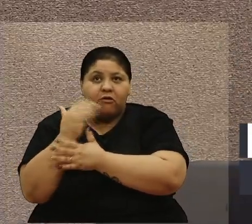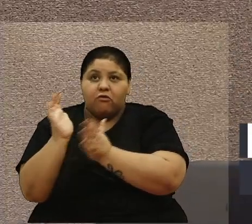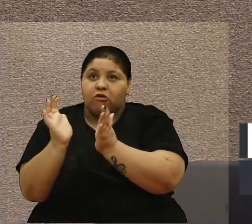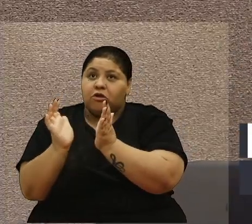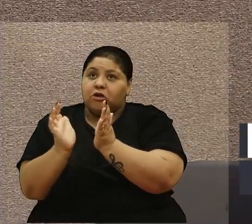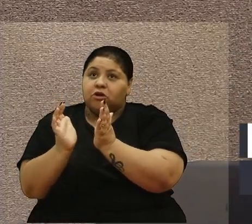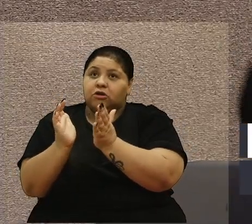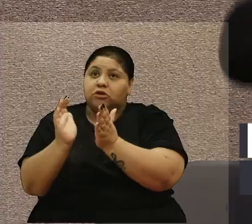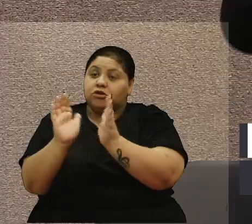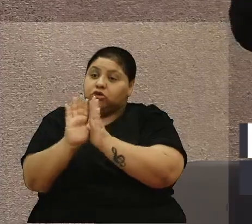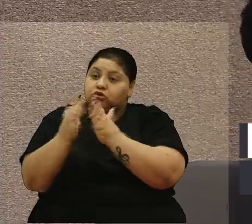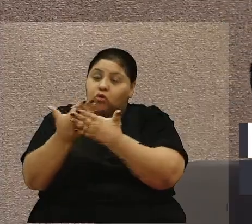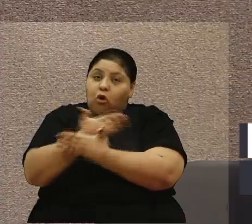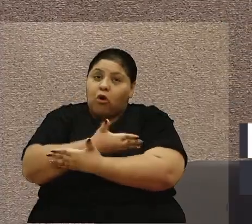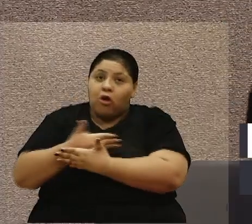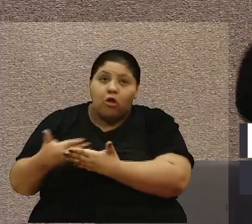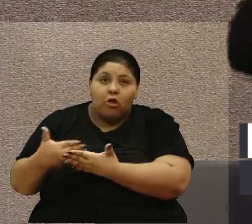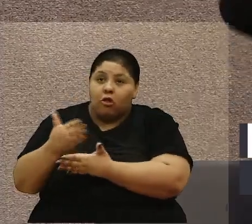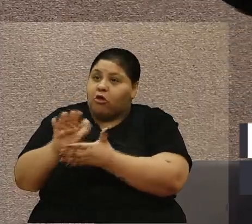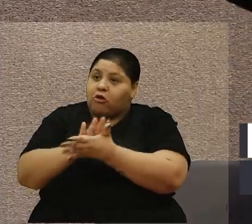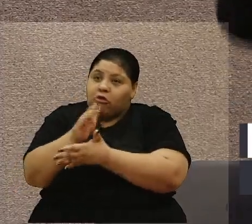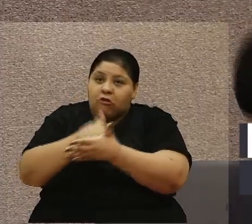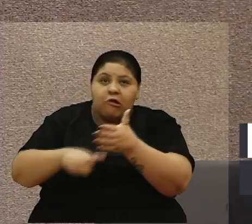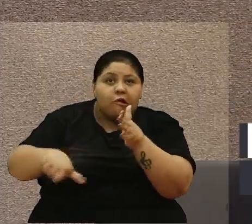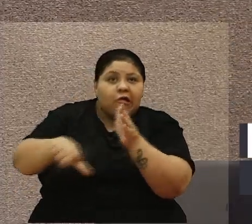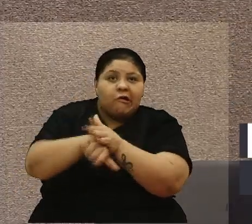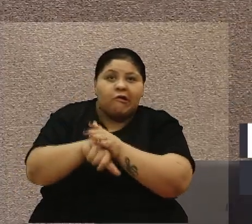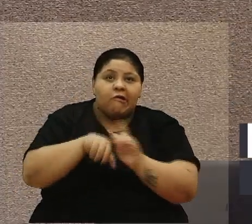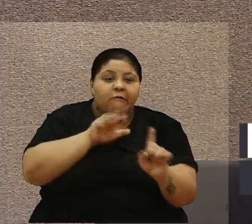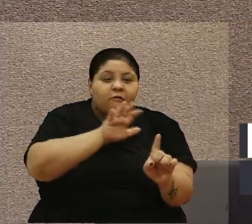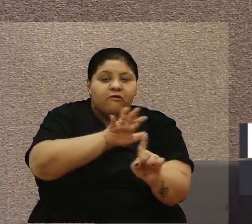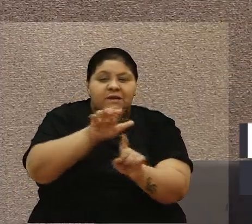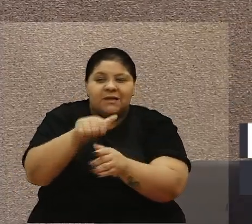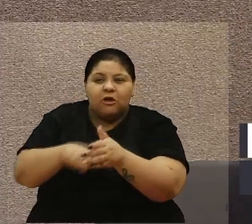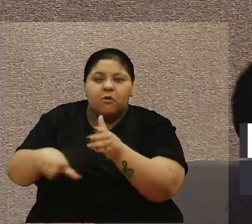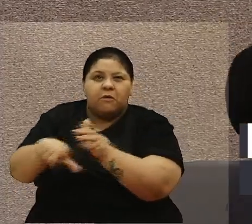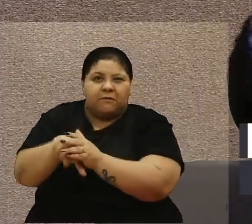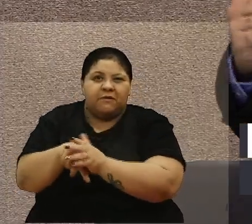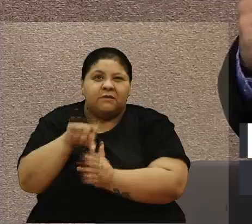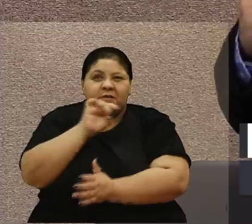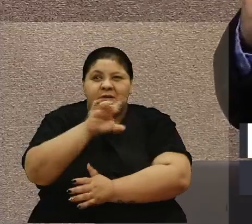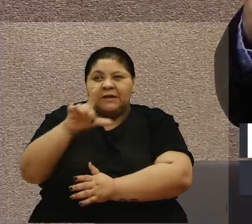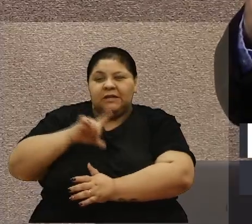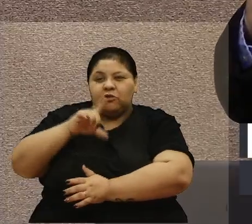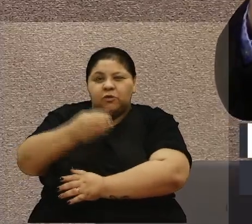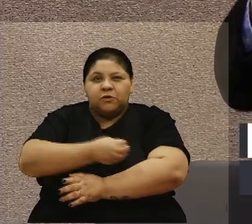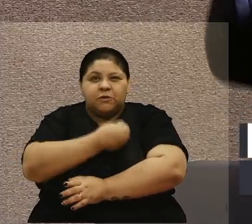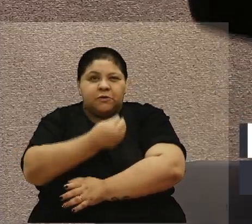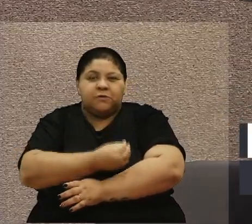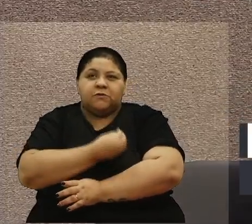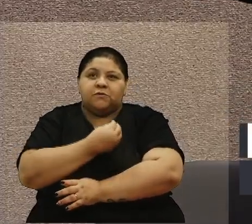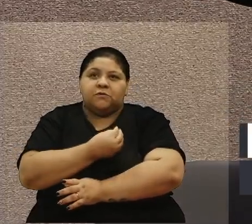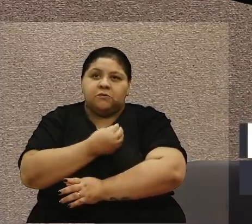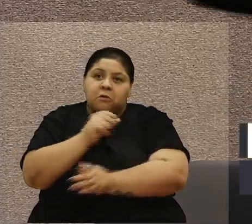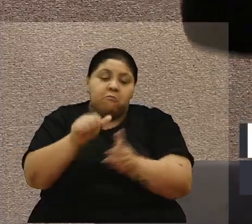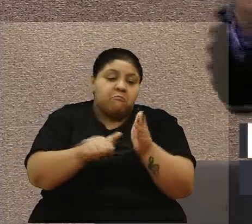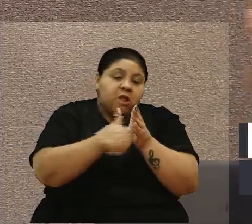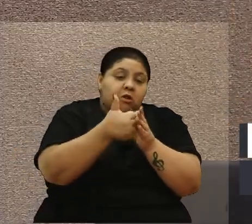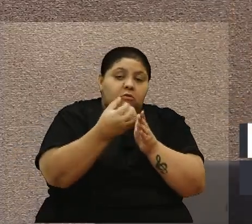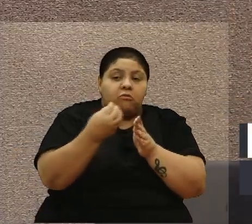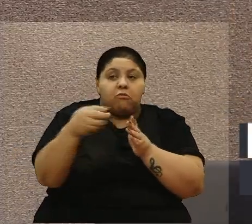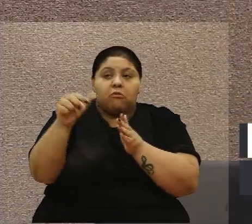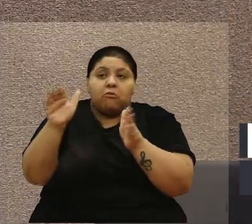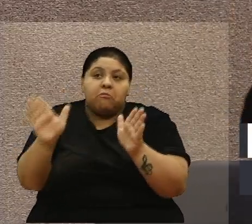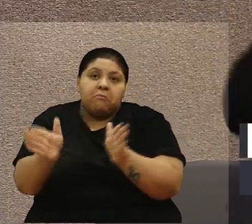público. Nenhum foi para o crime, nem foi aliciado pelo crime. Cada um tem a sua vida, uns melhores, outros